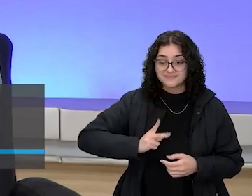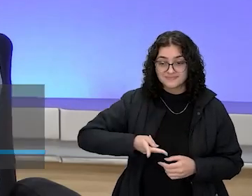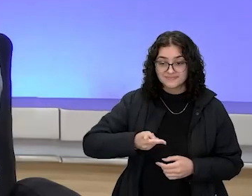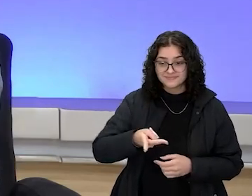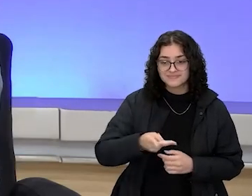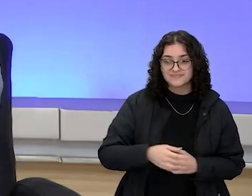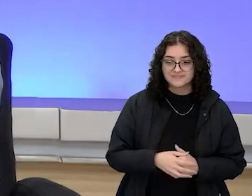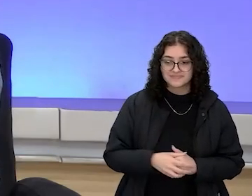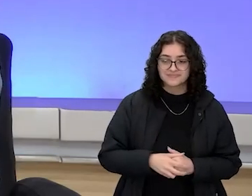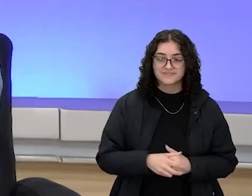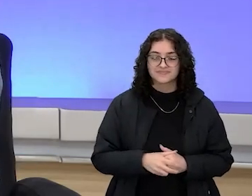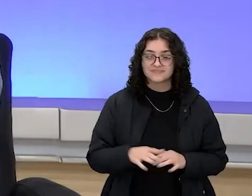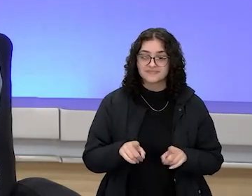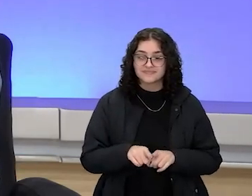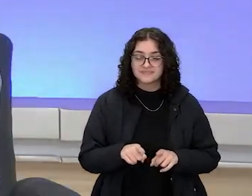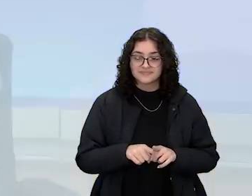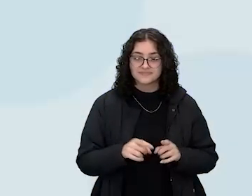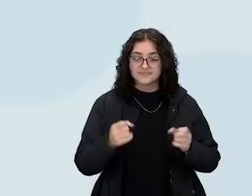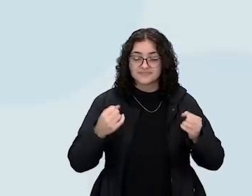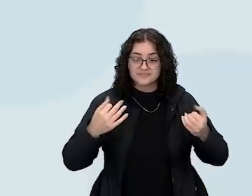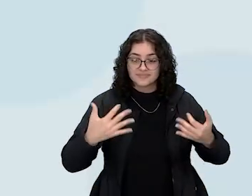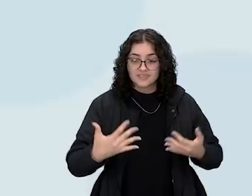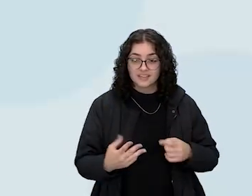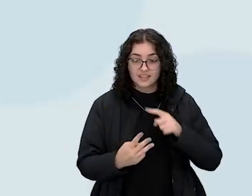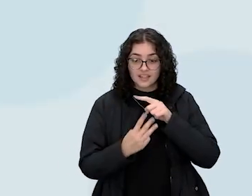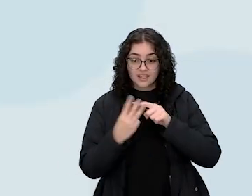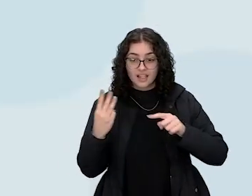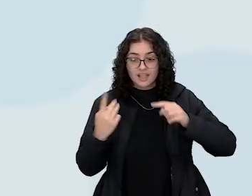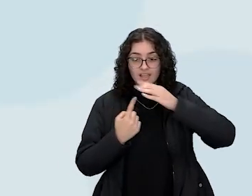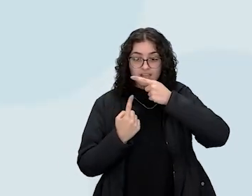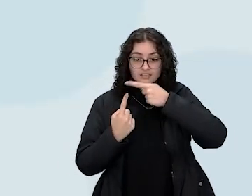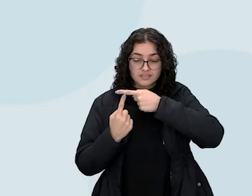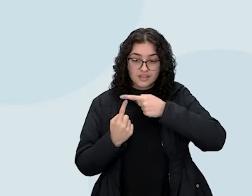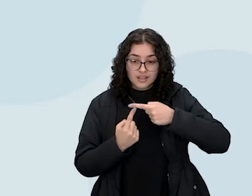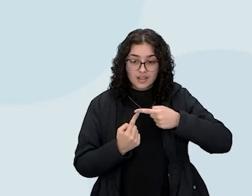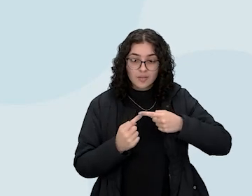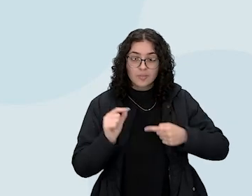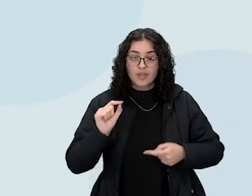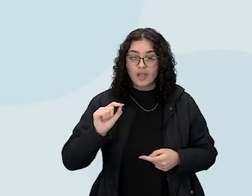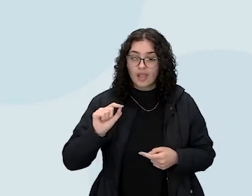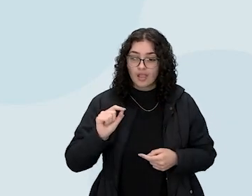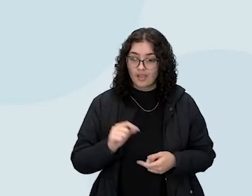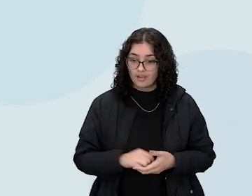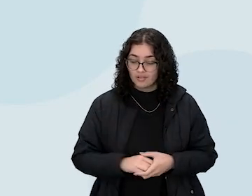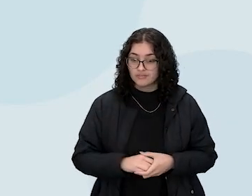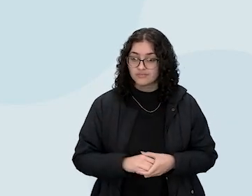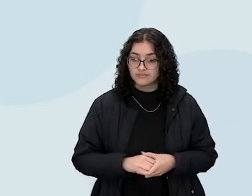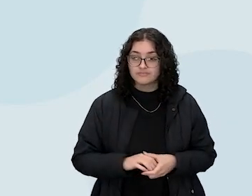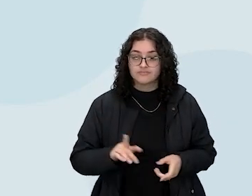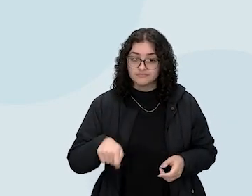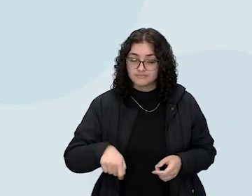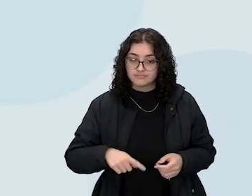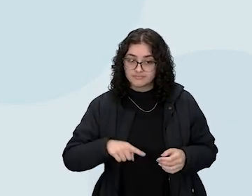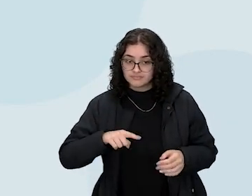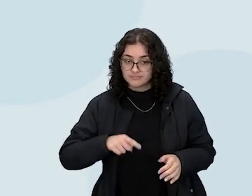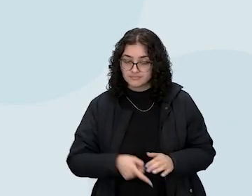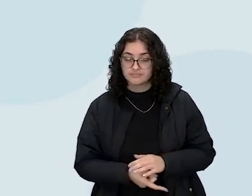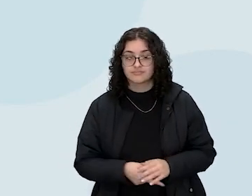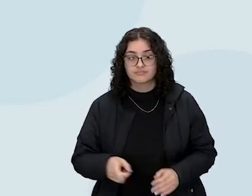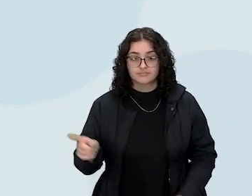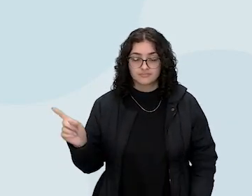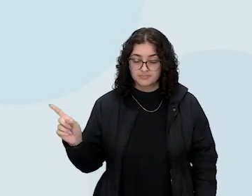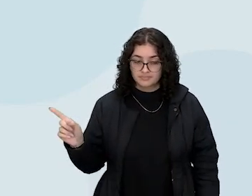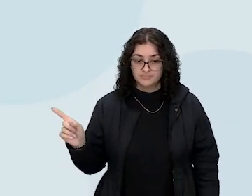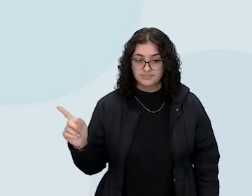Também falamos sobre os 3 tipos de definições de ácido que eu trouxe aí para vocês se aprofundarem, deixei aí